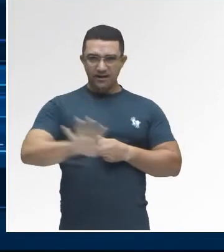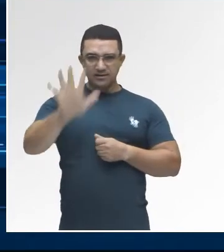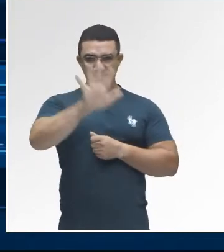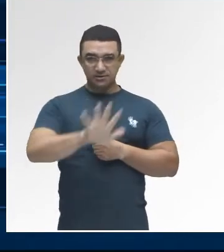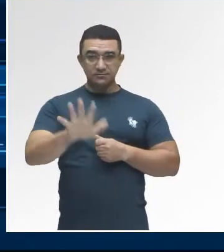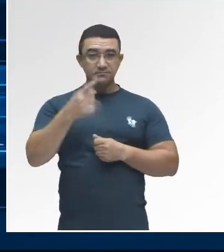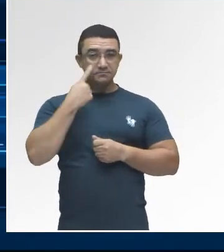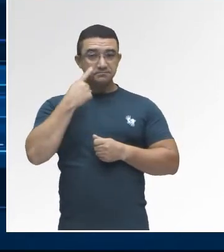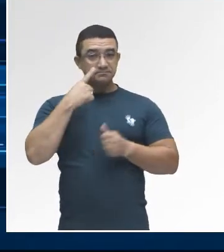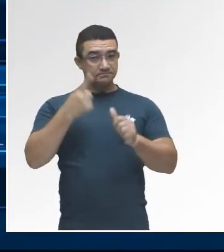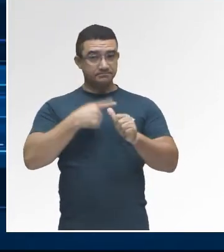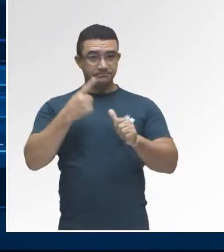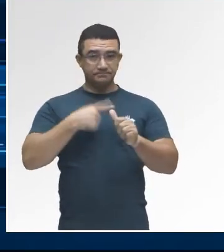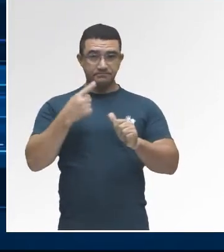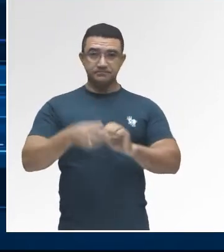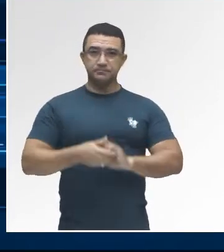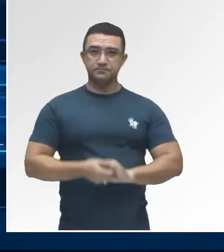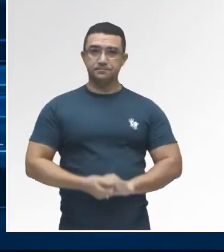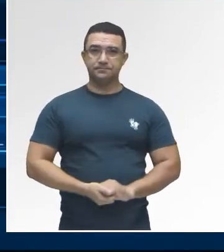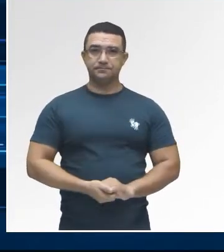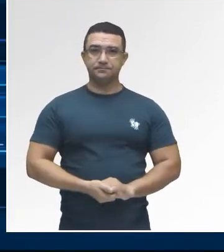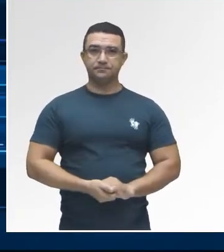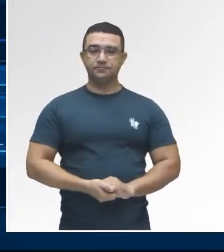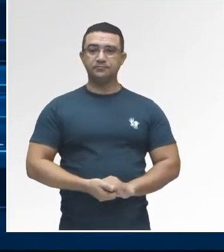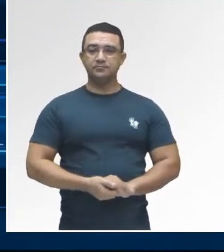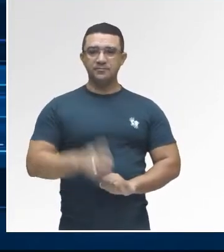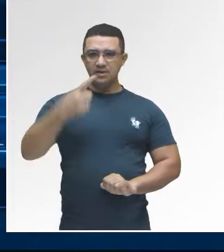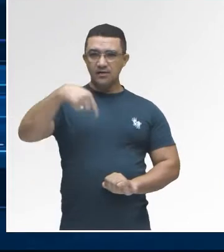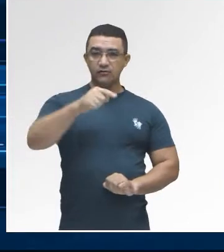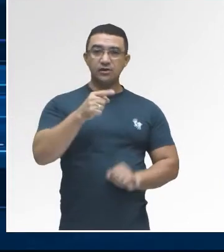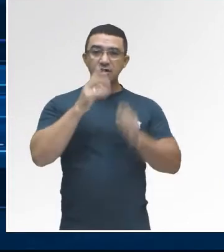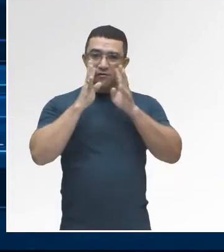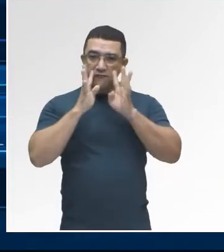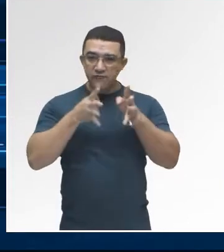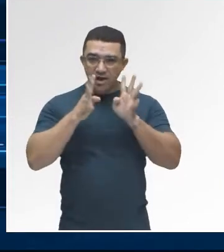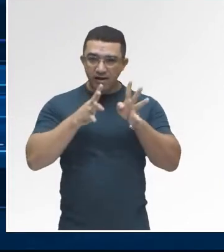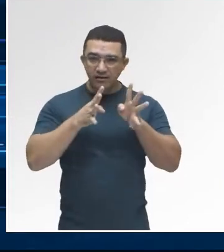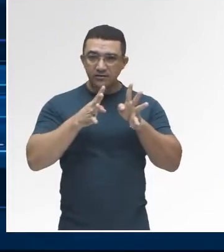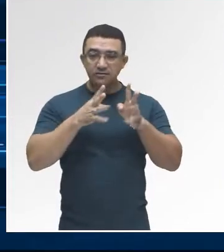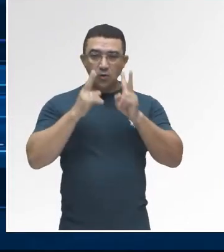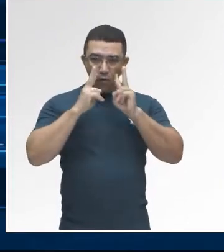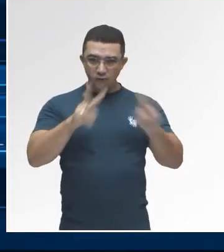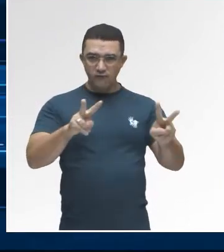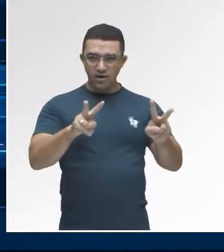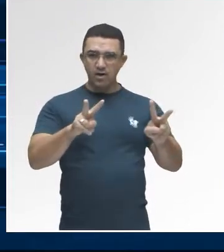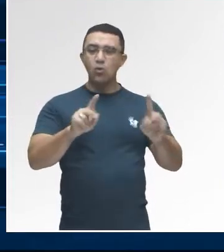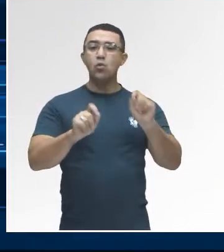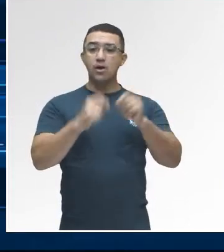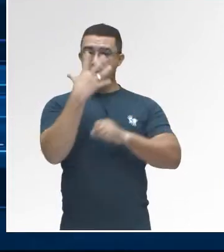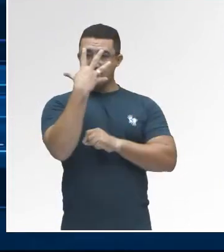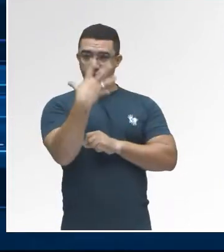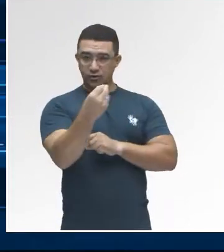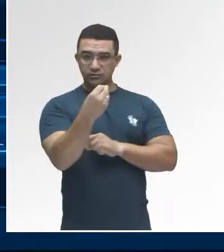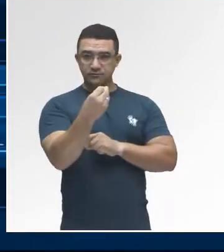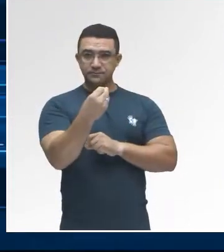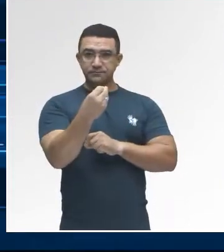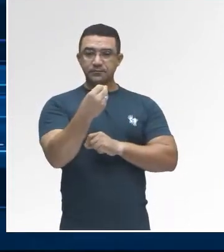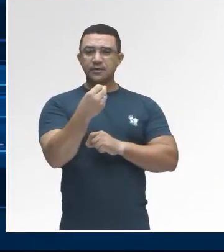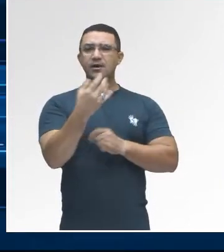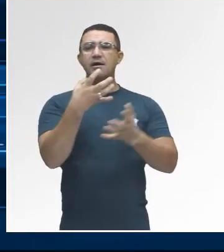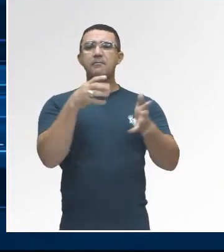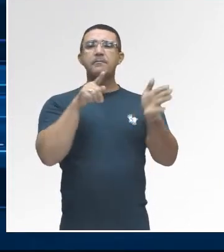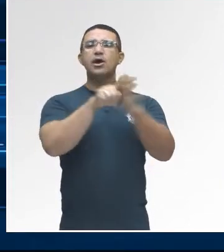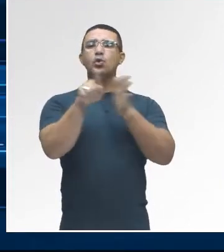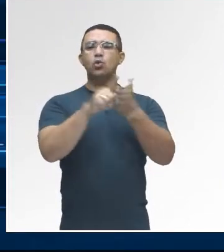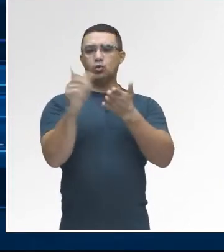vamos lá. Watching for Details, né, você vai observar a imagem agora, e eu tenho algumas perguntas para vocês aí.